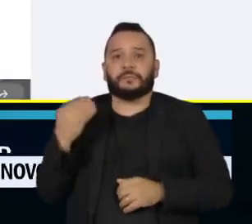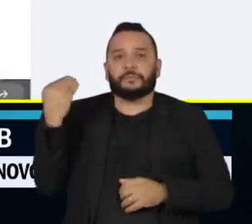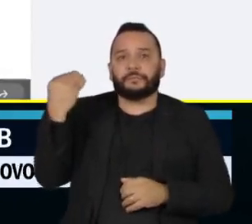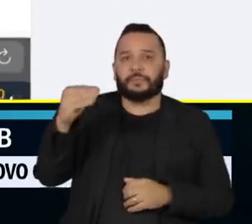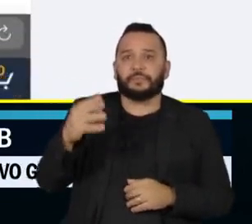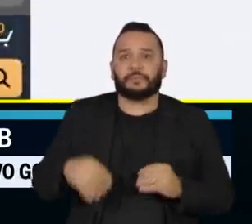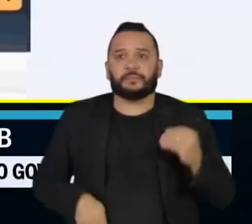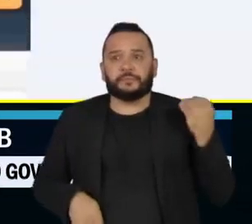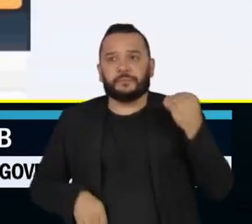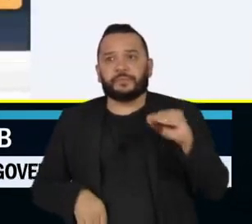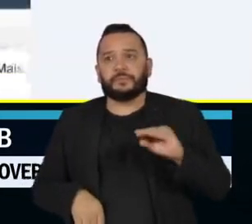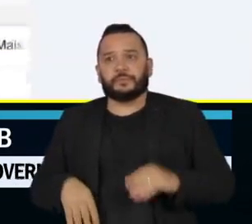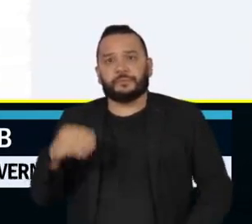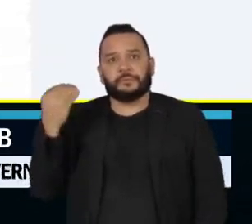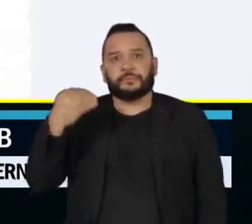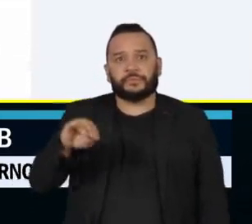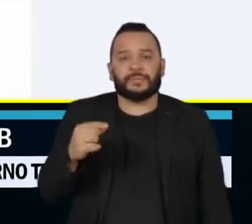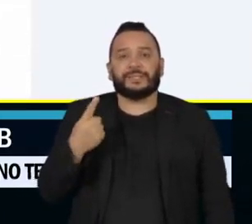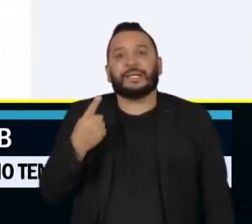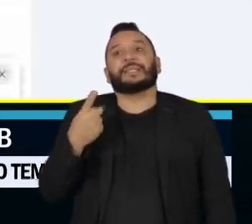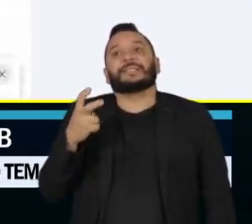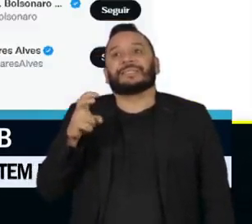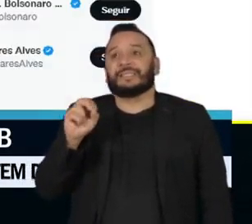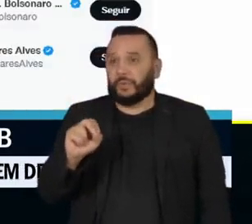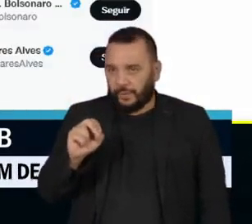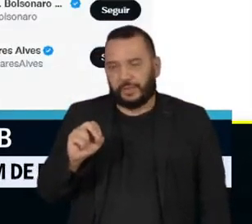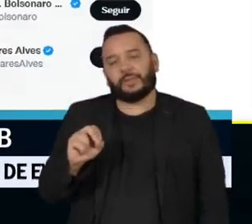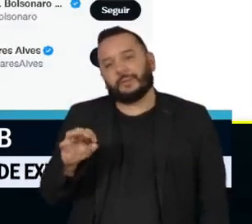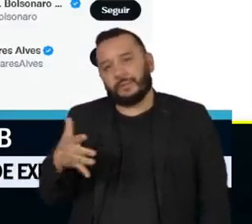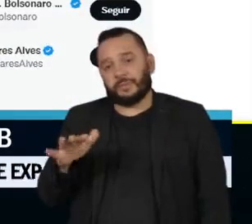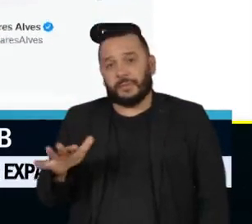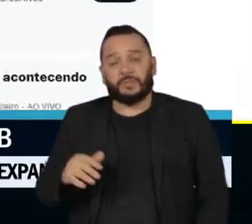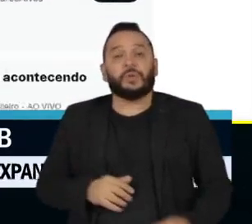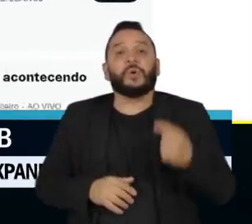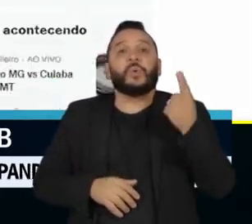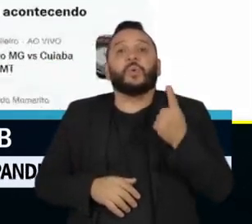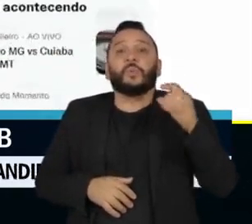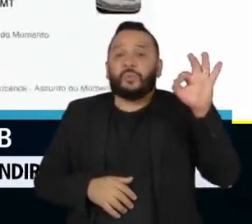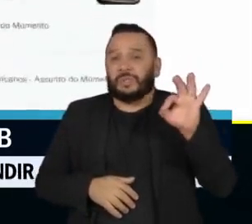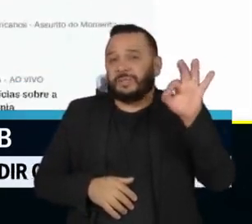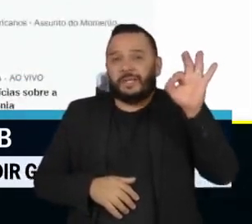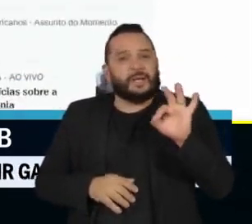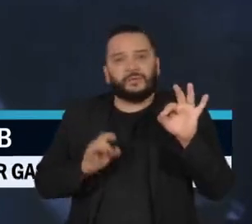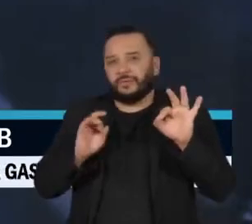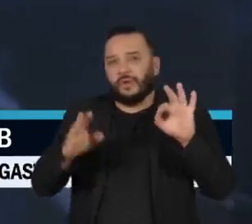150 publicações ou seja menos de 1% das atividades nas redes sociais